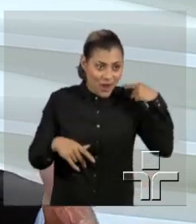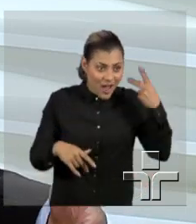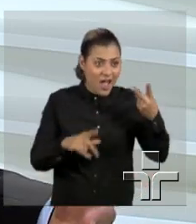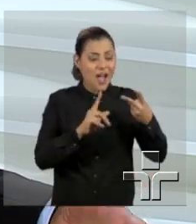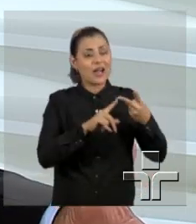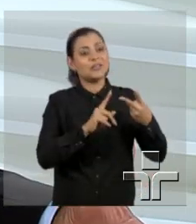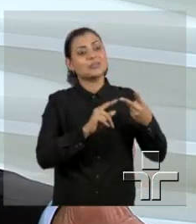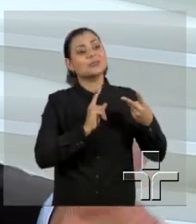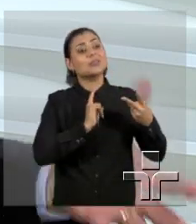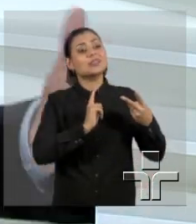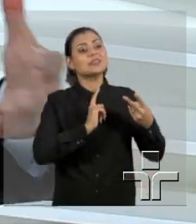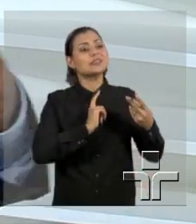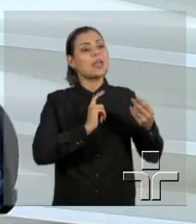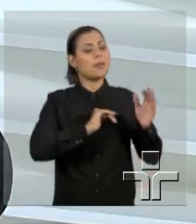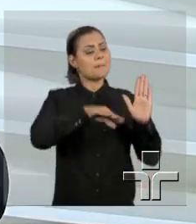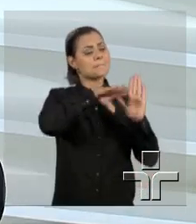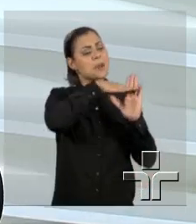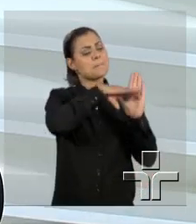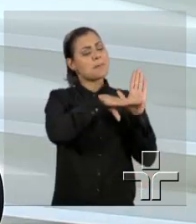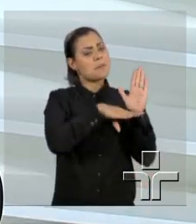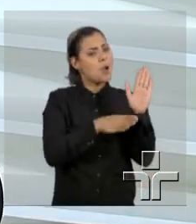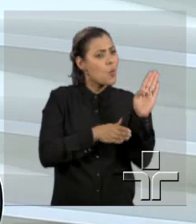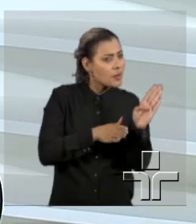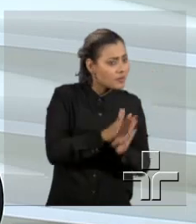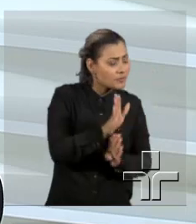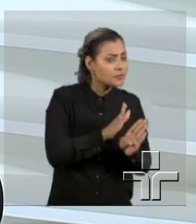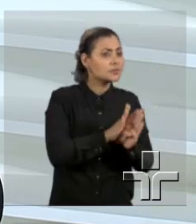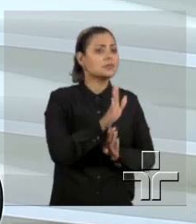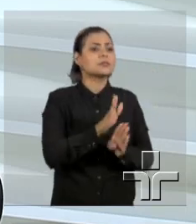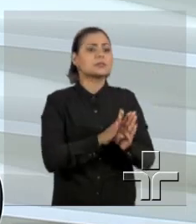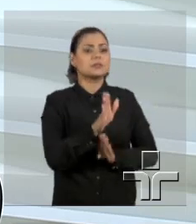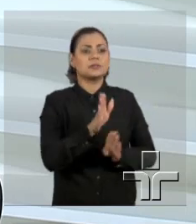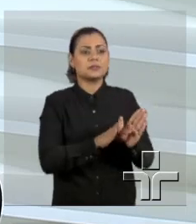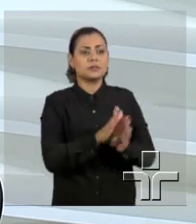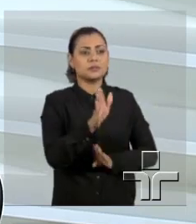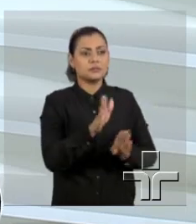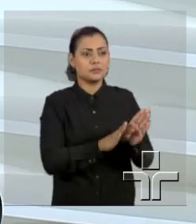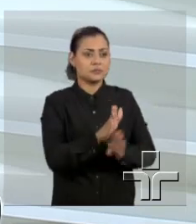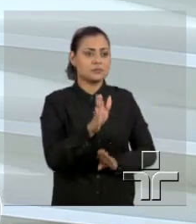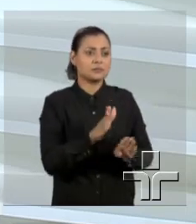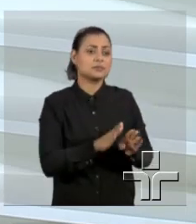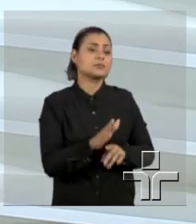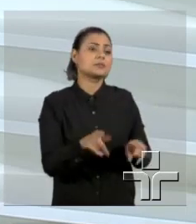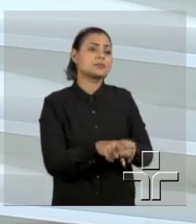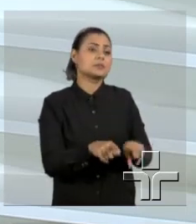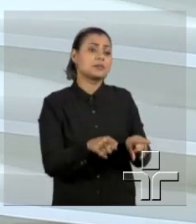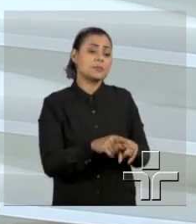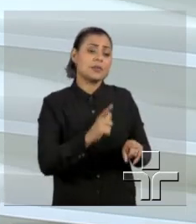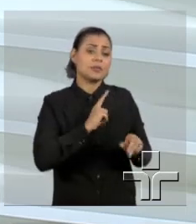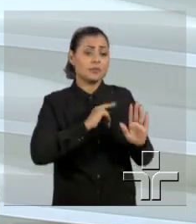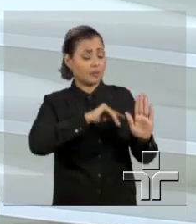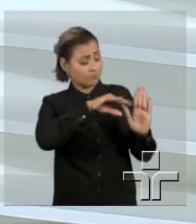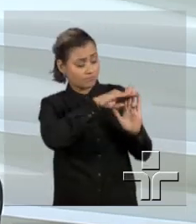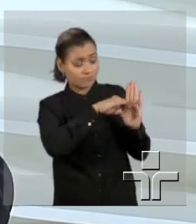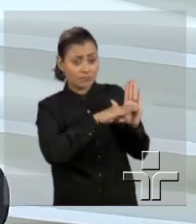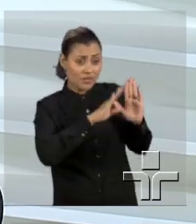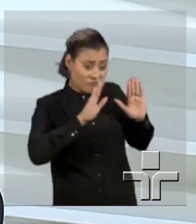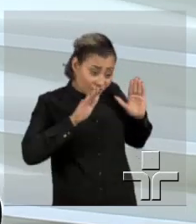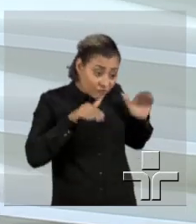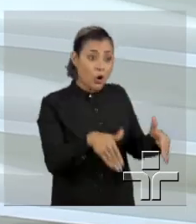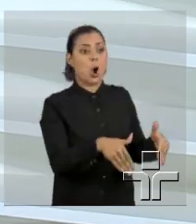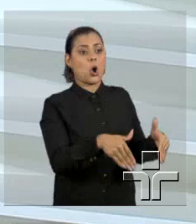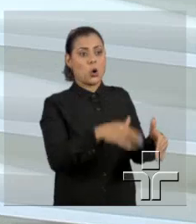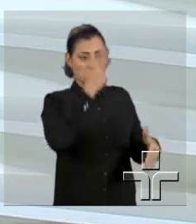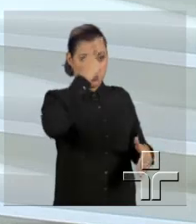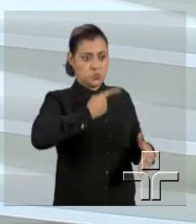é autopoético, ele, de certa forma, hermético, ele é fechado em si mesmo, ele tem uma